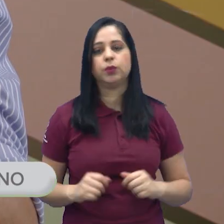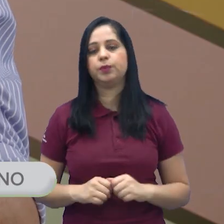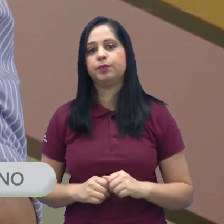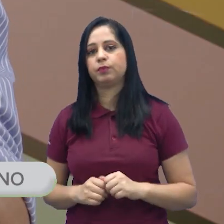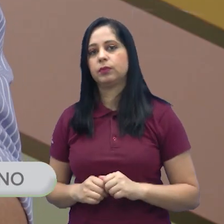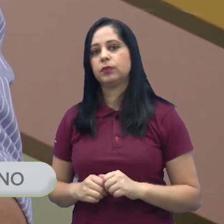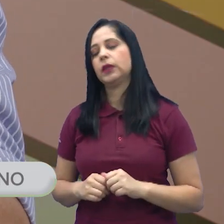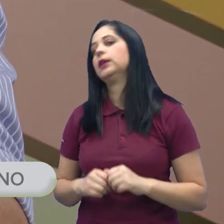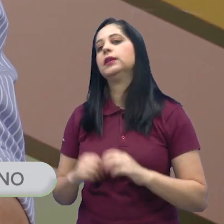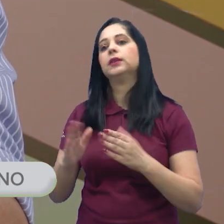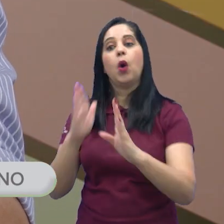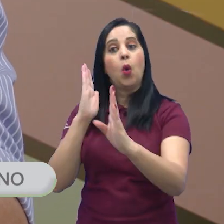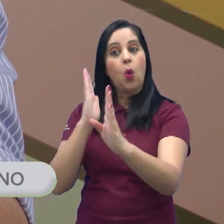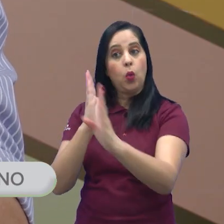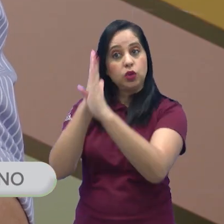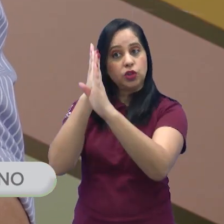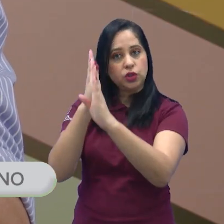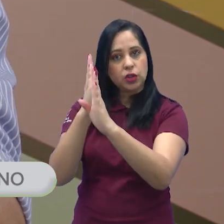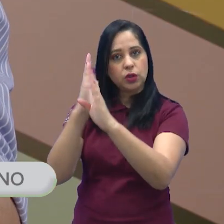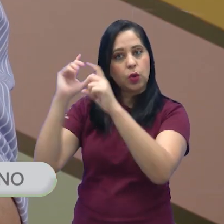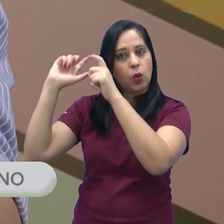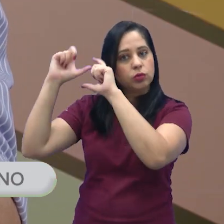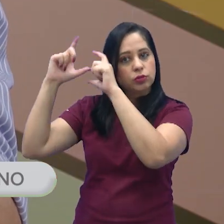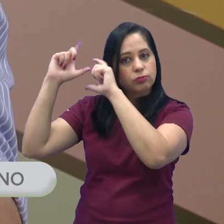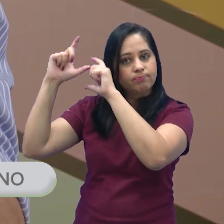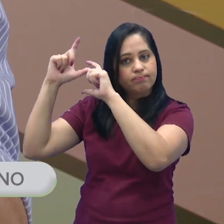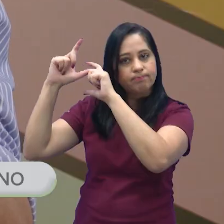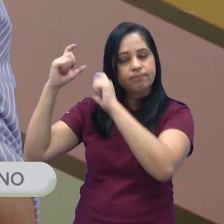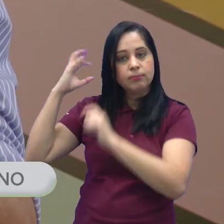de esquizofrenia, ele é um diagnóstico